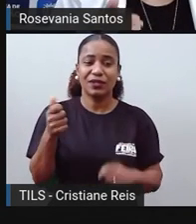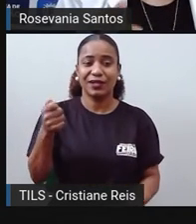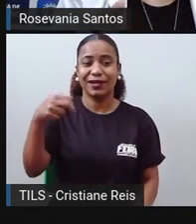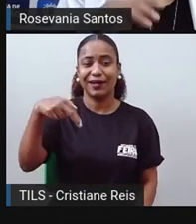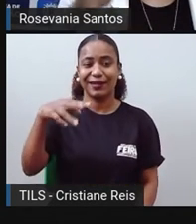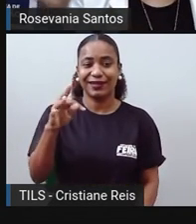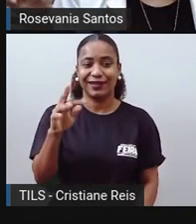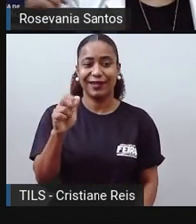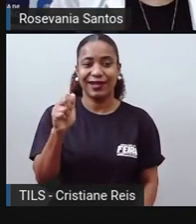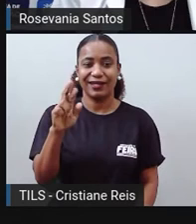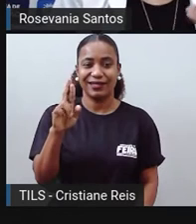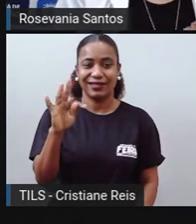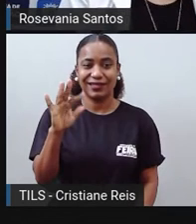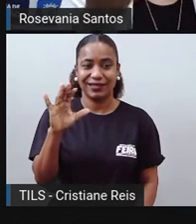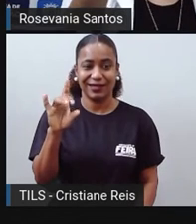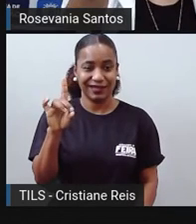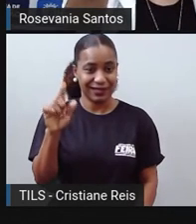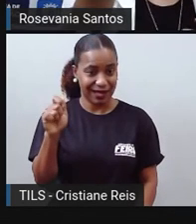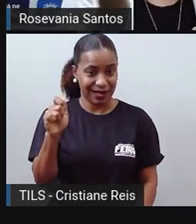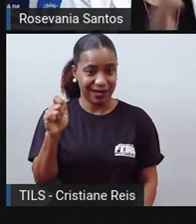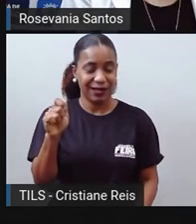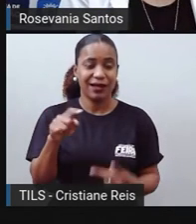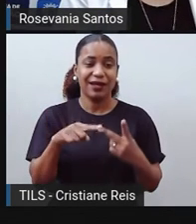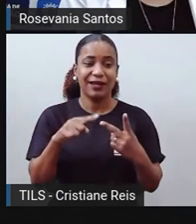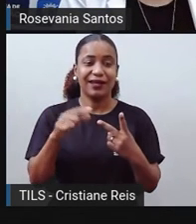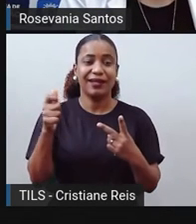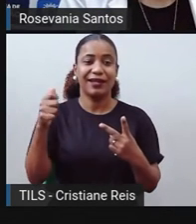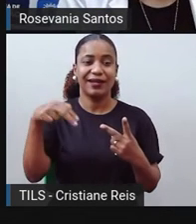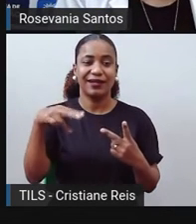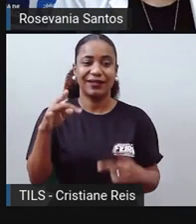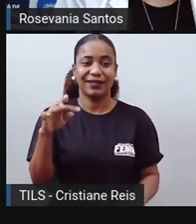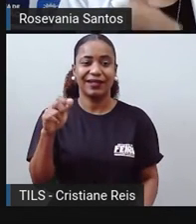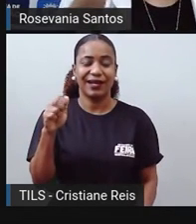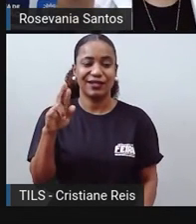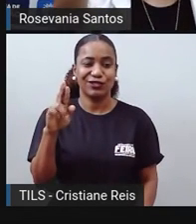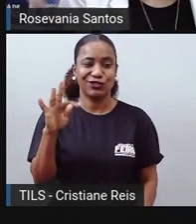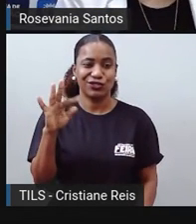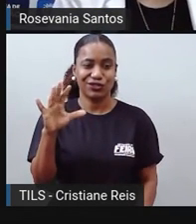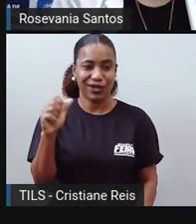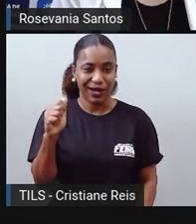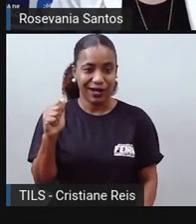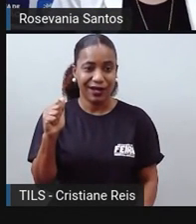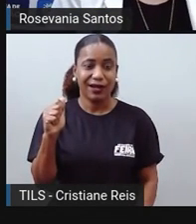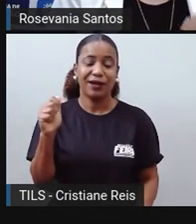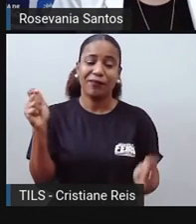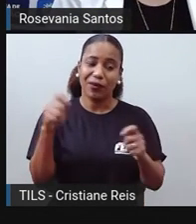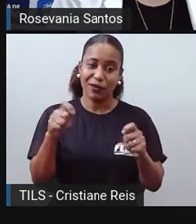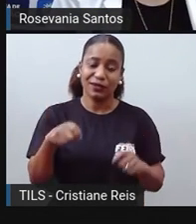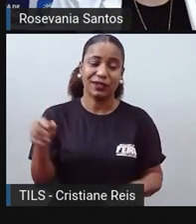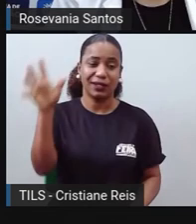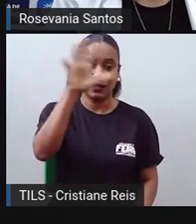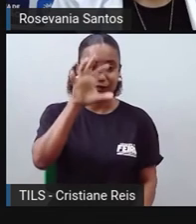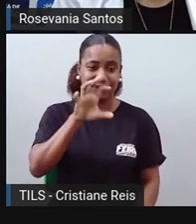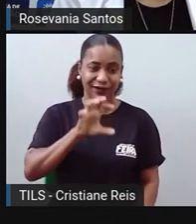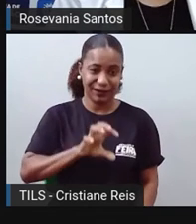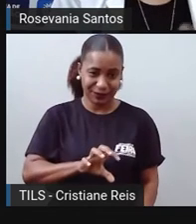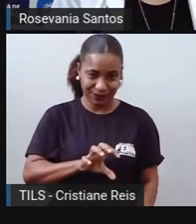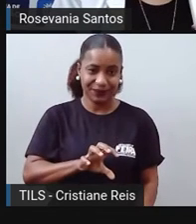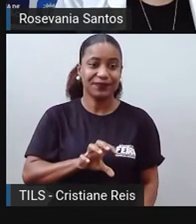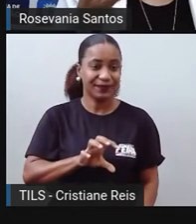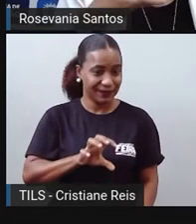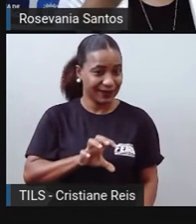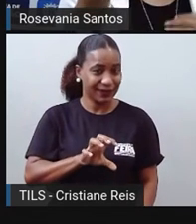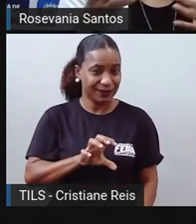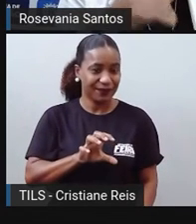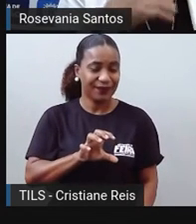Antártica porque é a região que é oposta ao Ártico, né? Então, o Polo Ártico e o Polo Antártico.